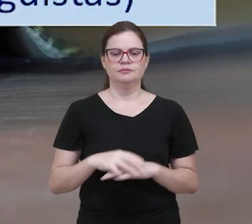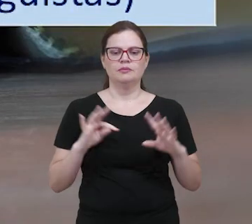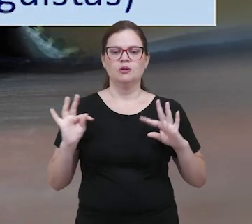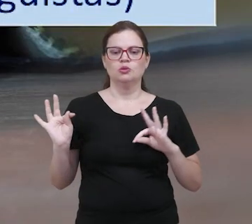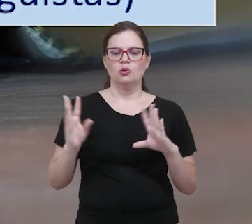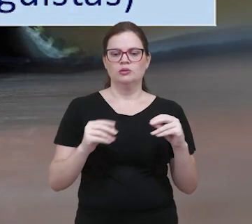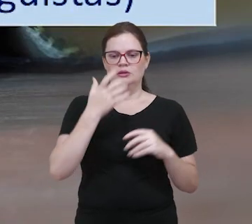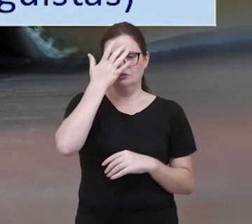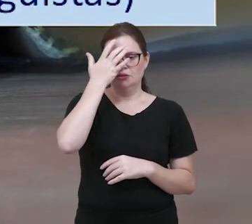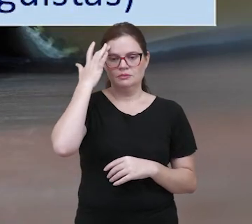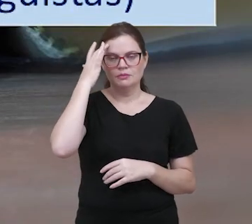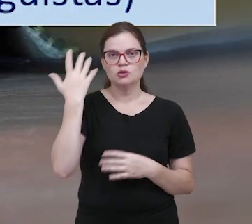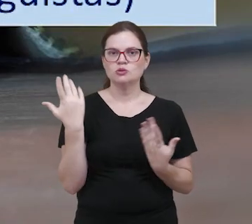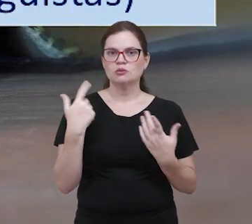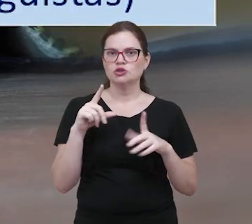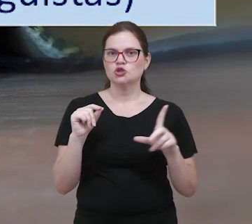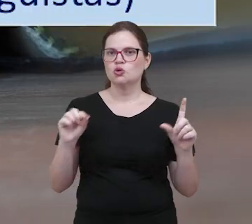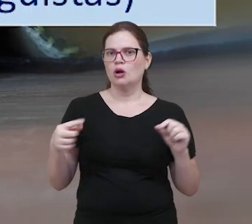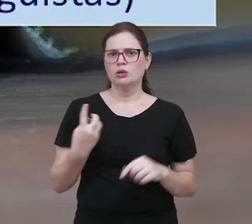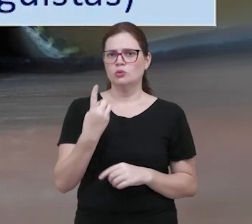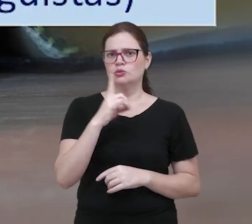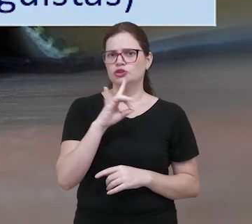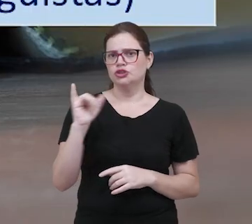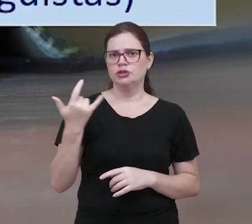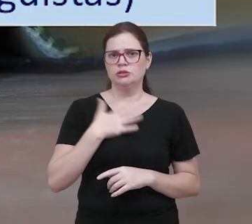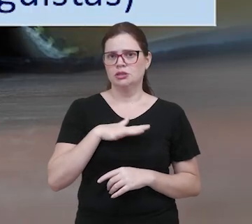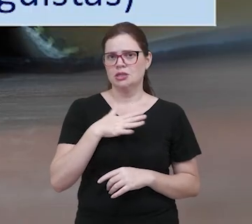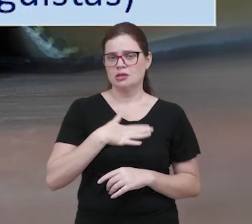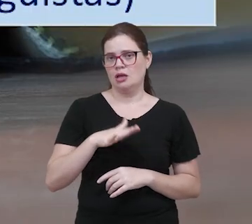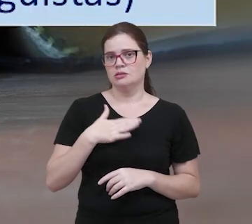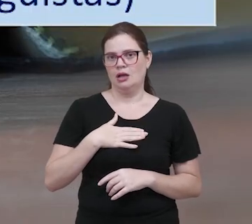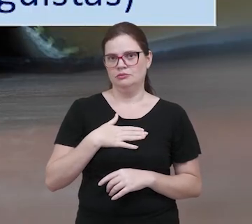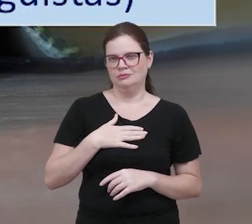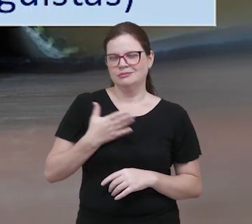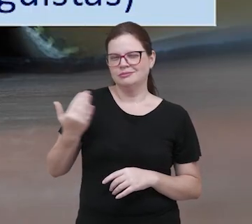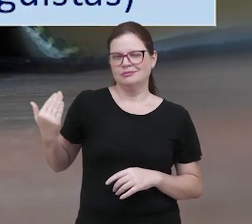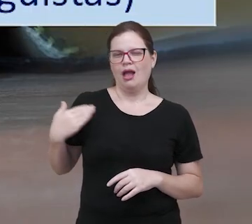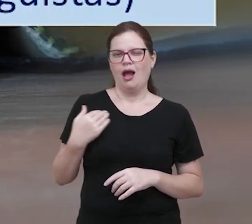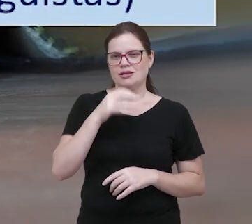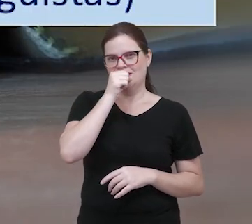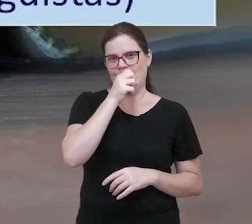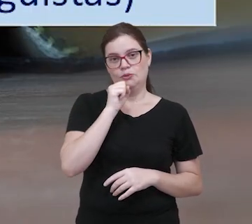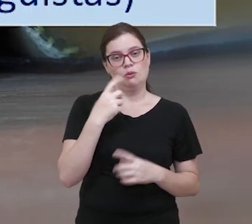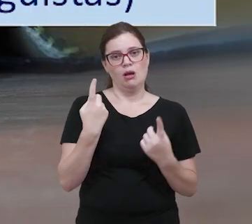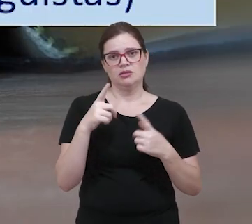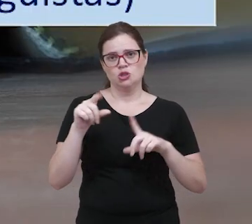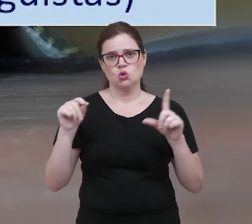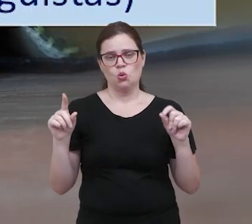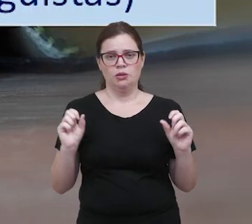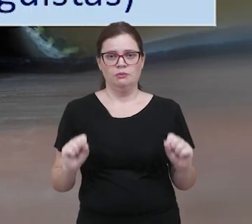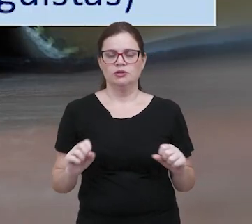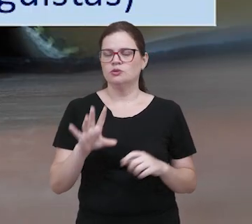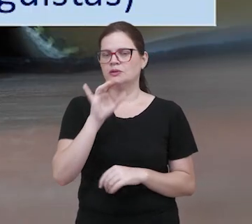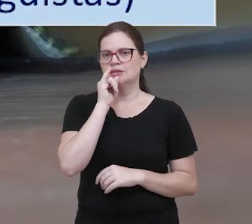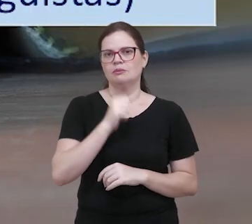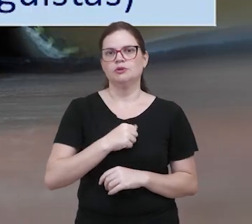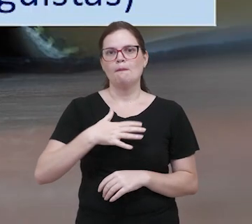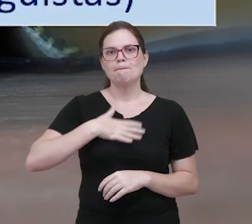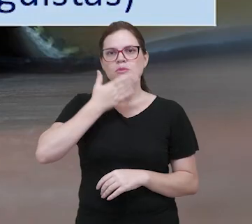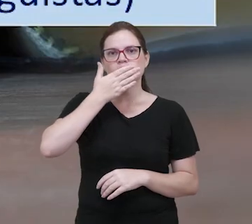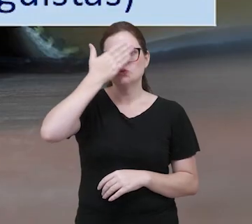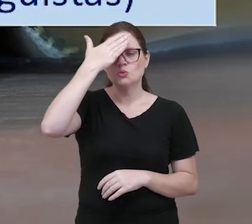todo mundo adota um dia de guarda. Costume esse proveniente das religiões. Por exemplo, aqui tem um exemplo que nós colocamos,